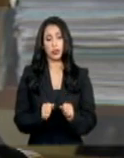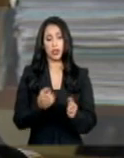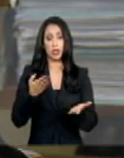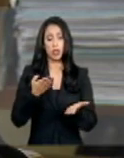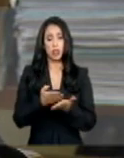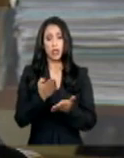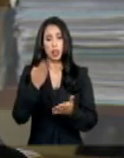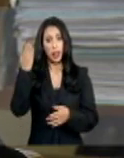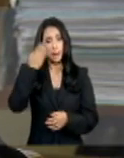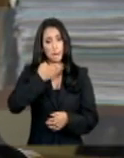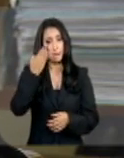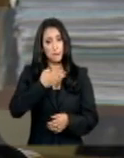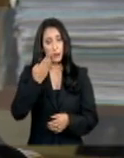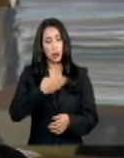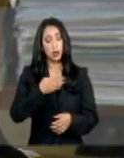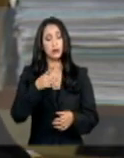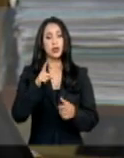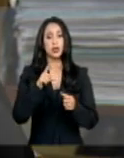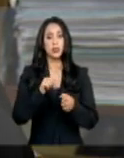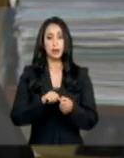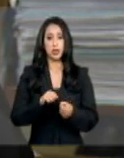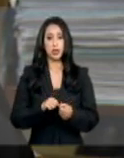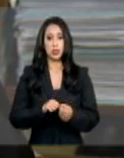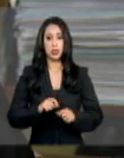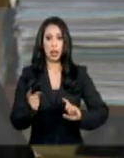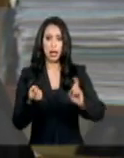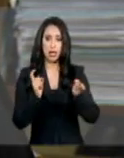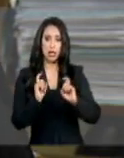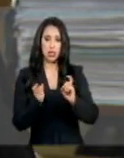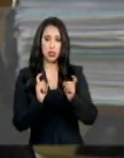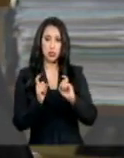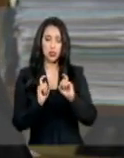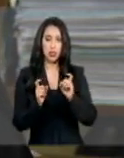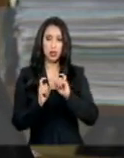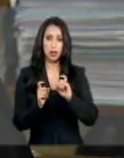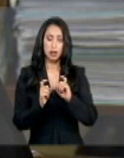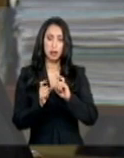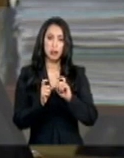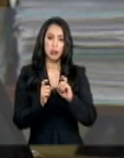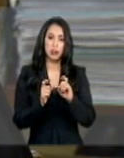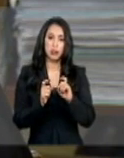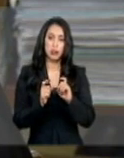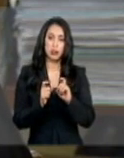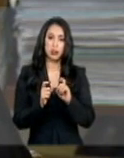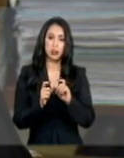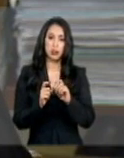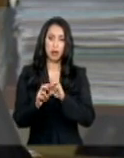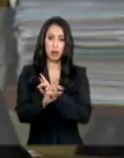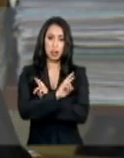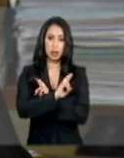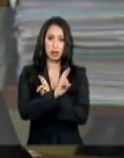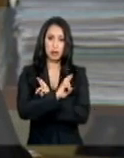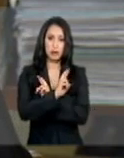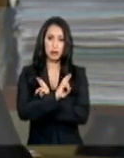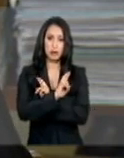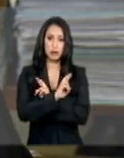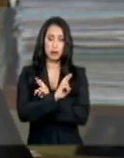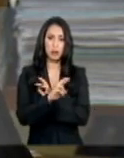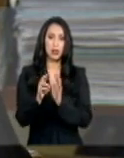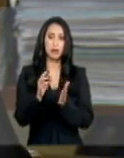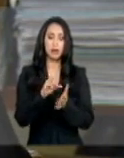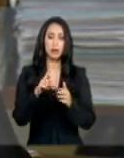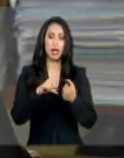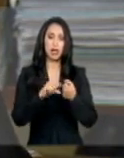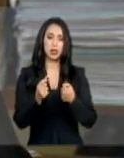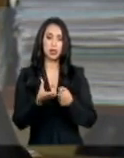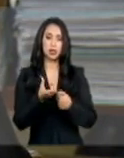materialidade encontra-se em procedimento administrativo no bojo do qual a receita federal com fundamento no artigo 6º da lei